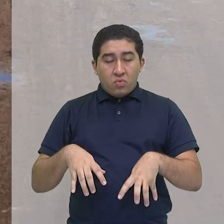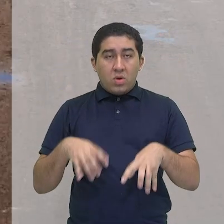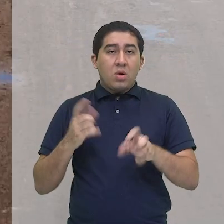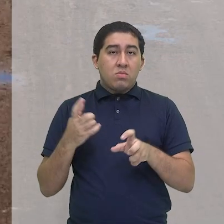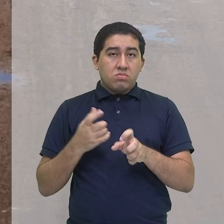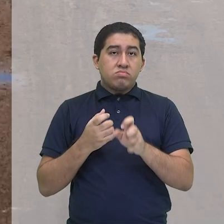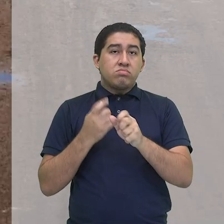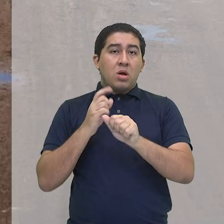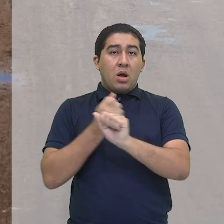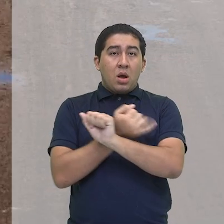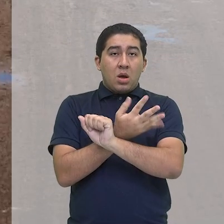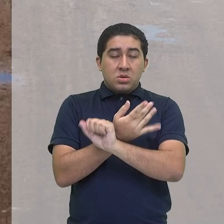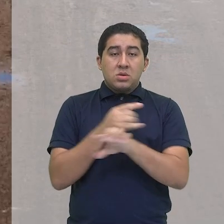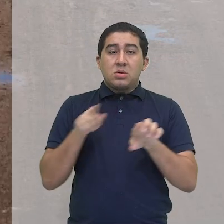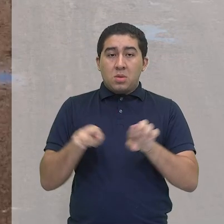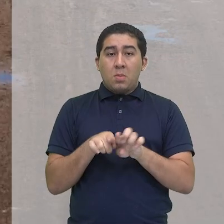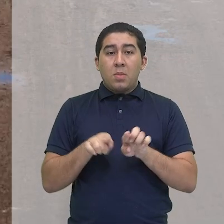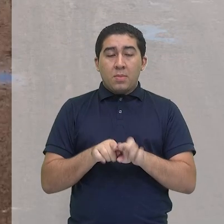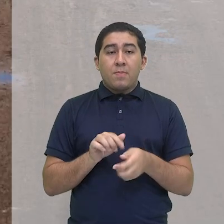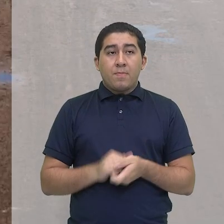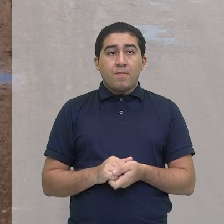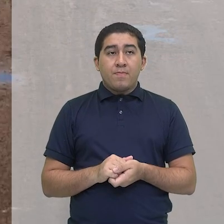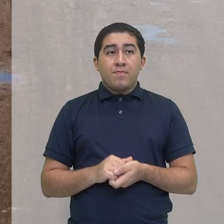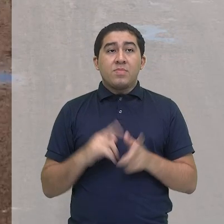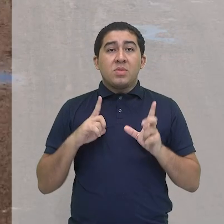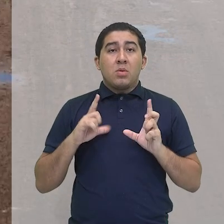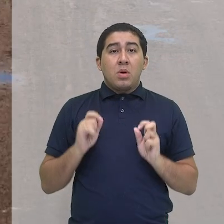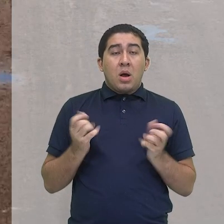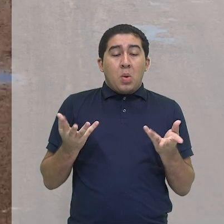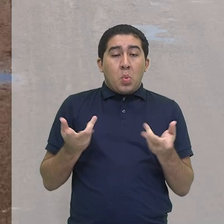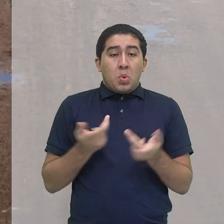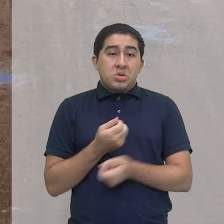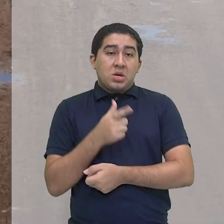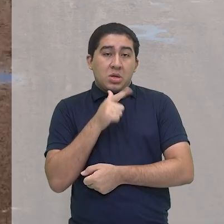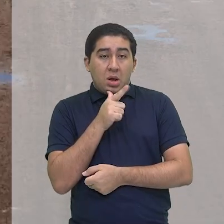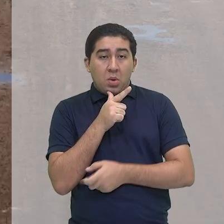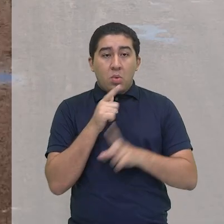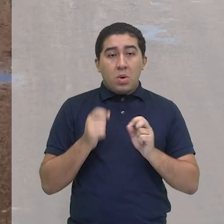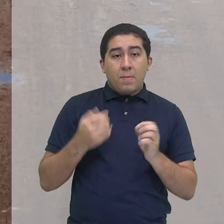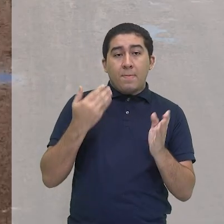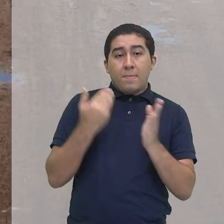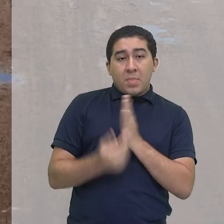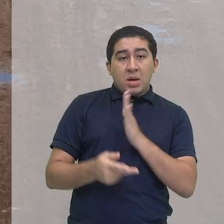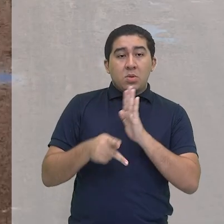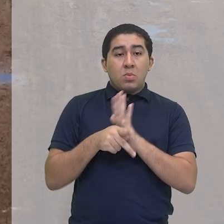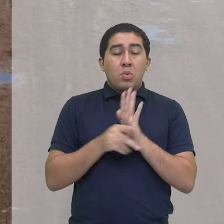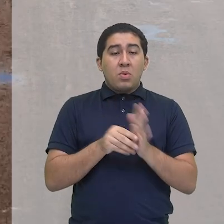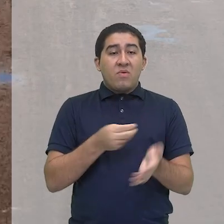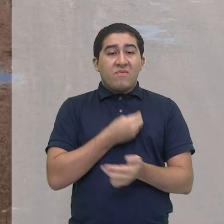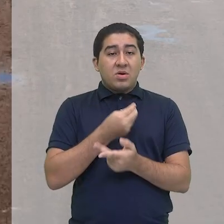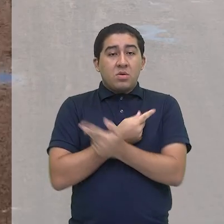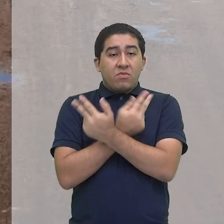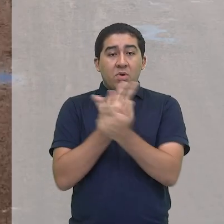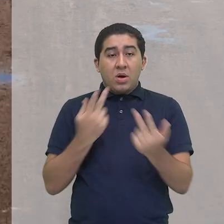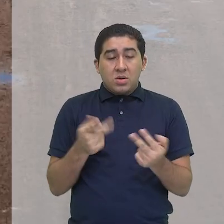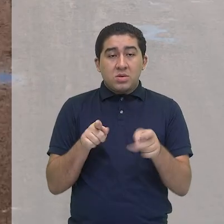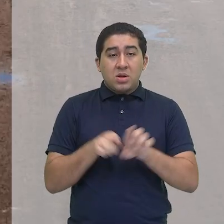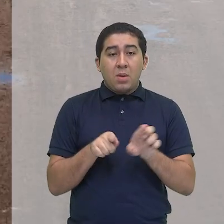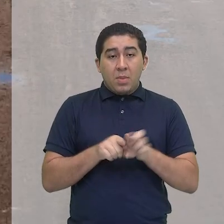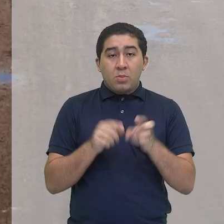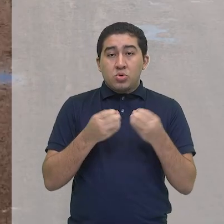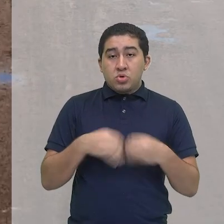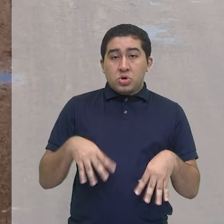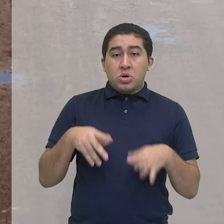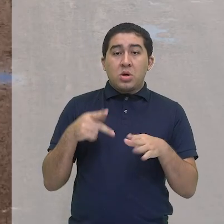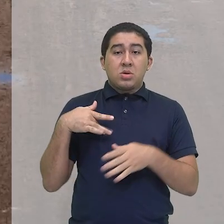consequências com relação a essa poluição é a degradação da qualidade da água com a perda da biodiversidade, danos à